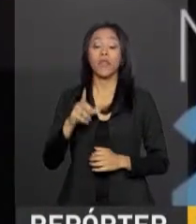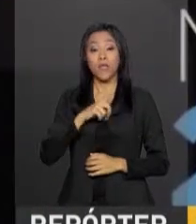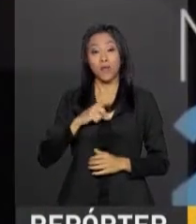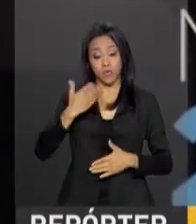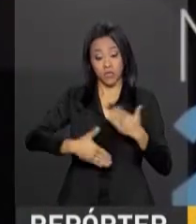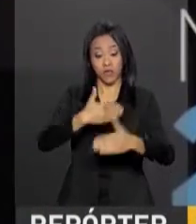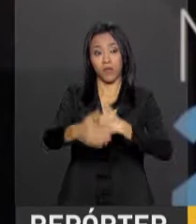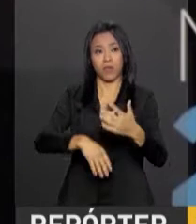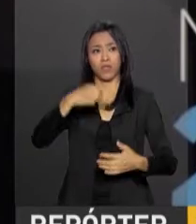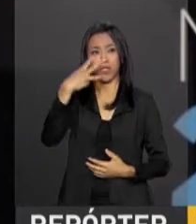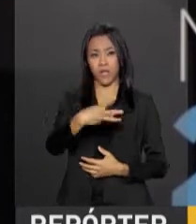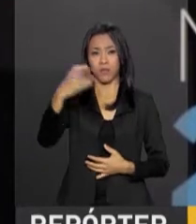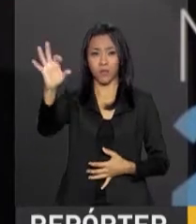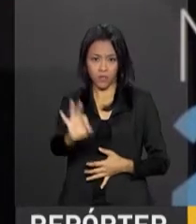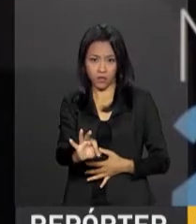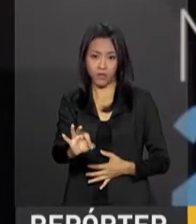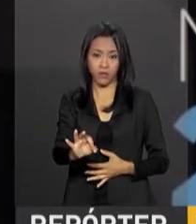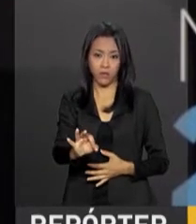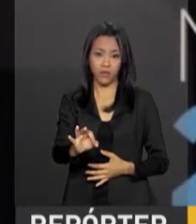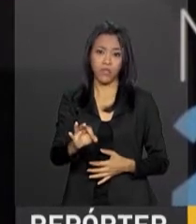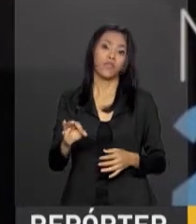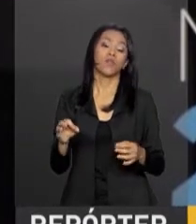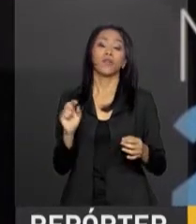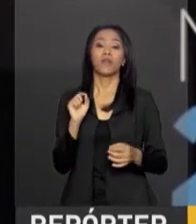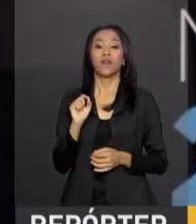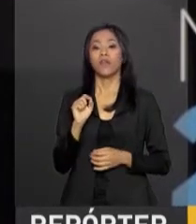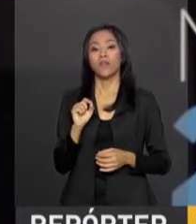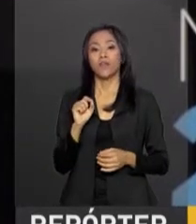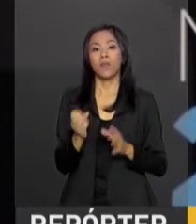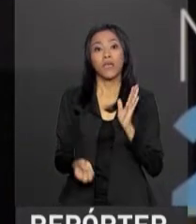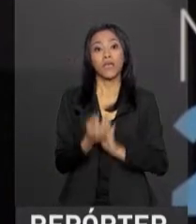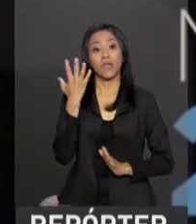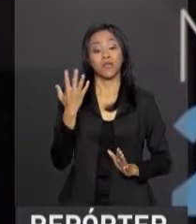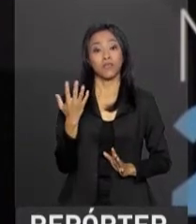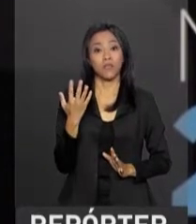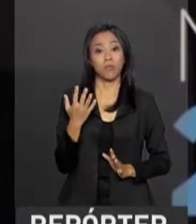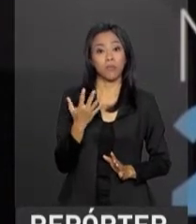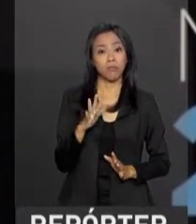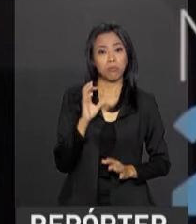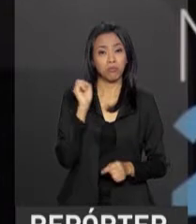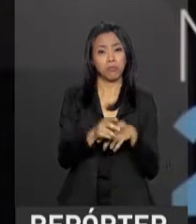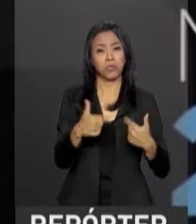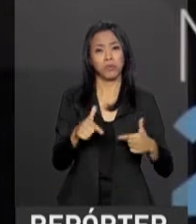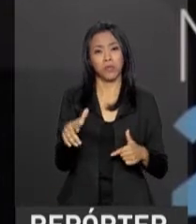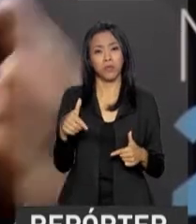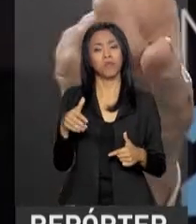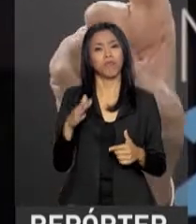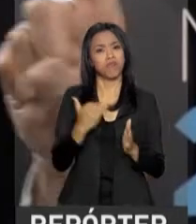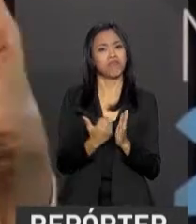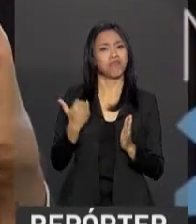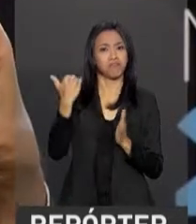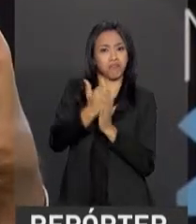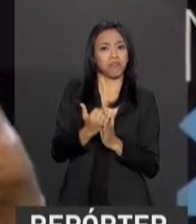cerca de 3% e uma criação líquida de empregos este ano também muito elevada